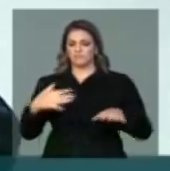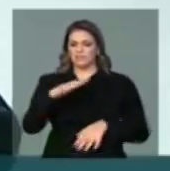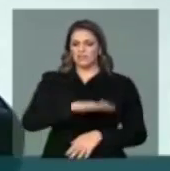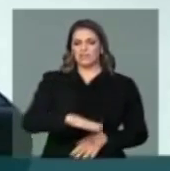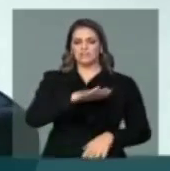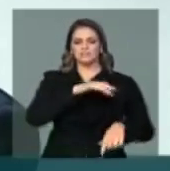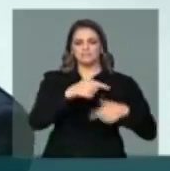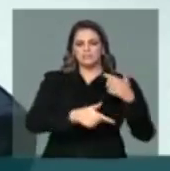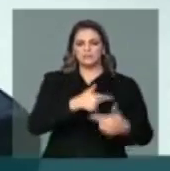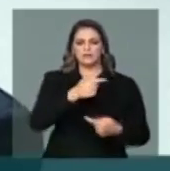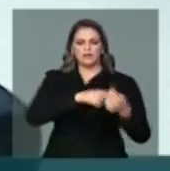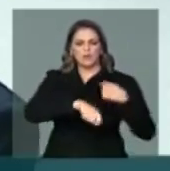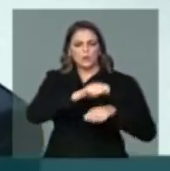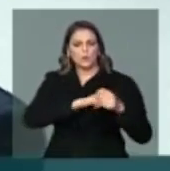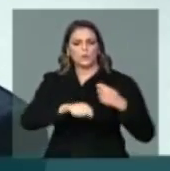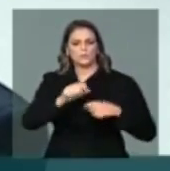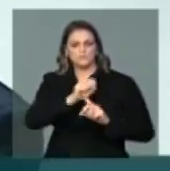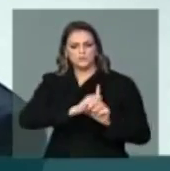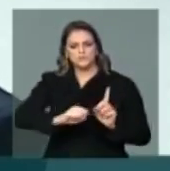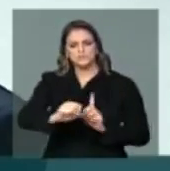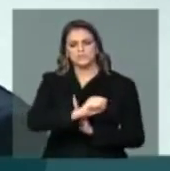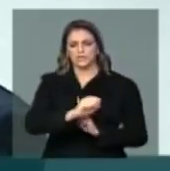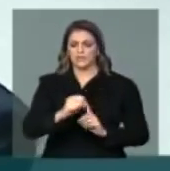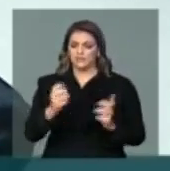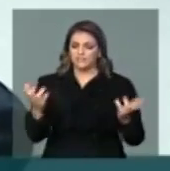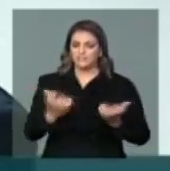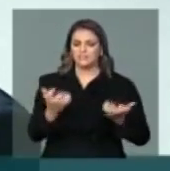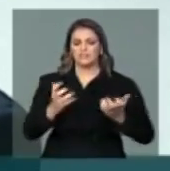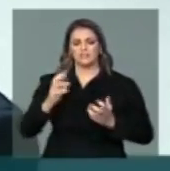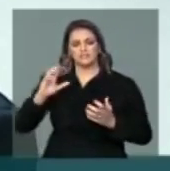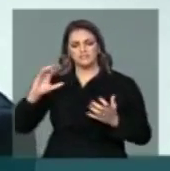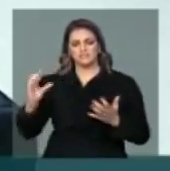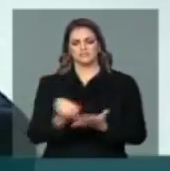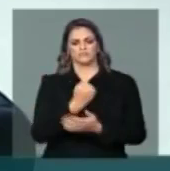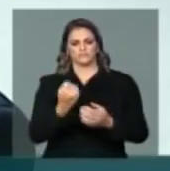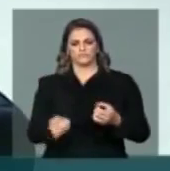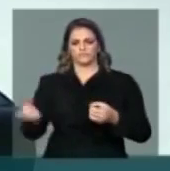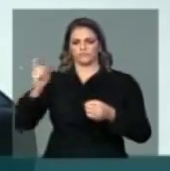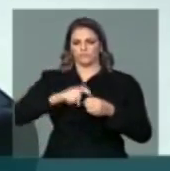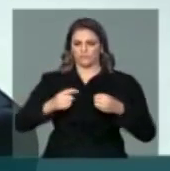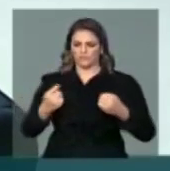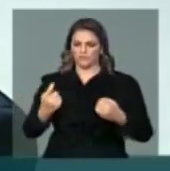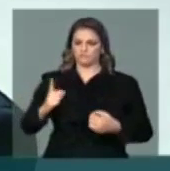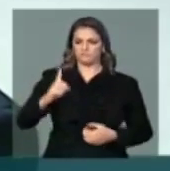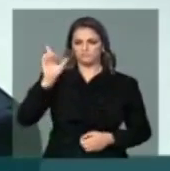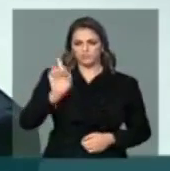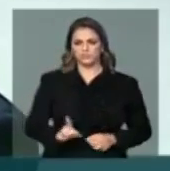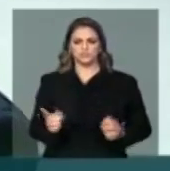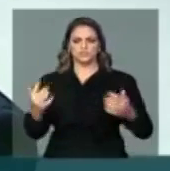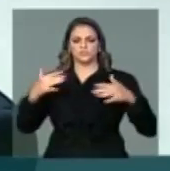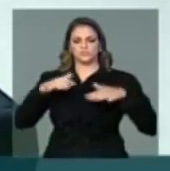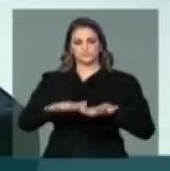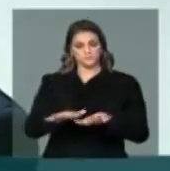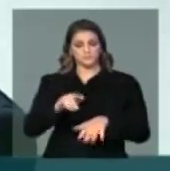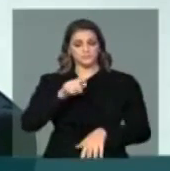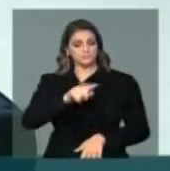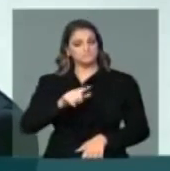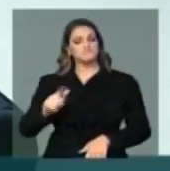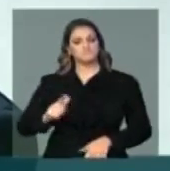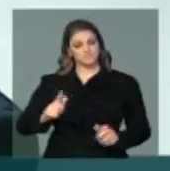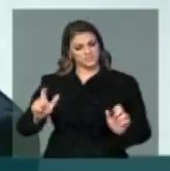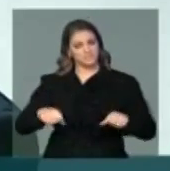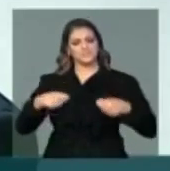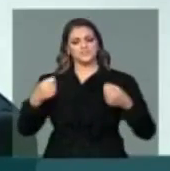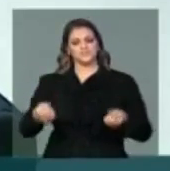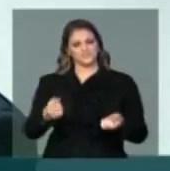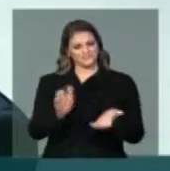trabalho, econômico, social, e que nós só podemos resgatar com ações como essas que Vossa Excelência tem realizado, e com o esforço desta casa